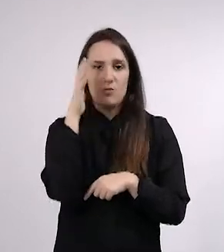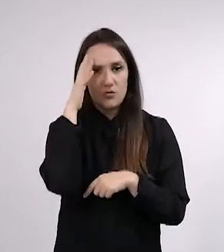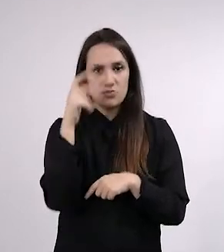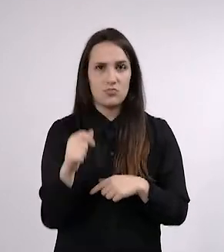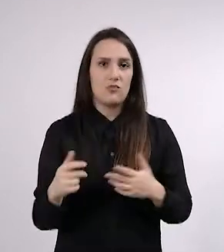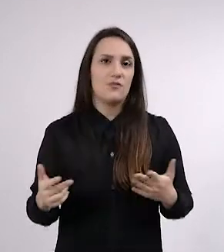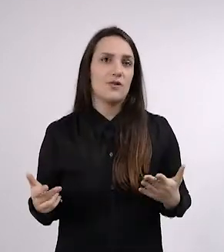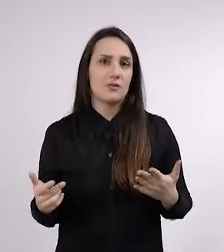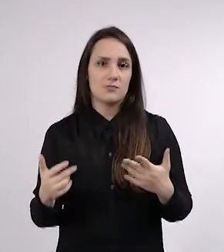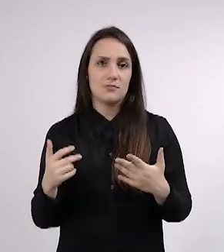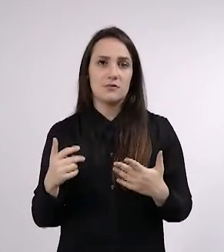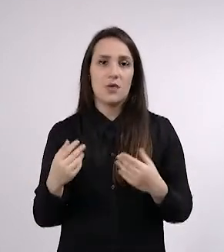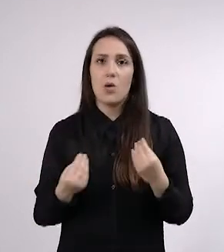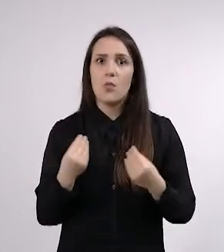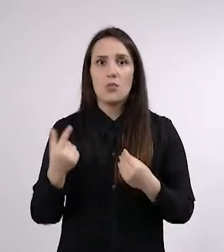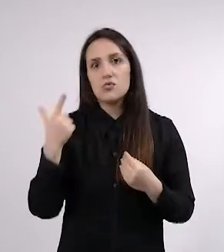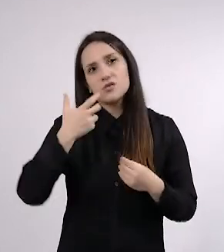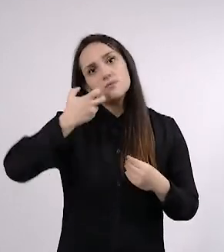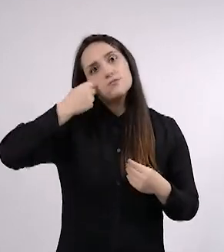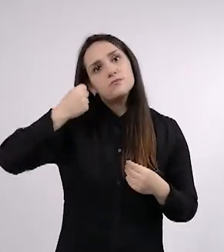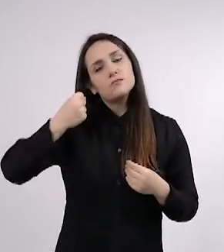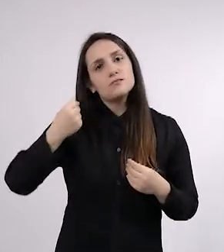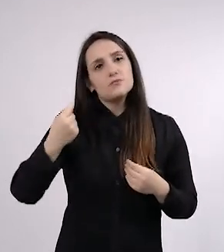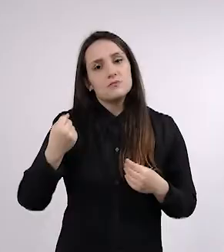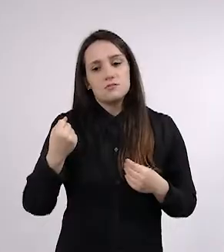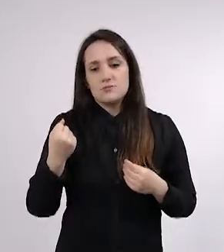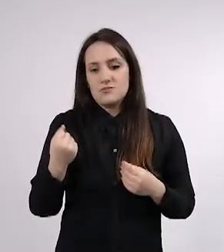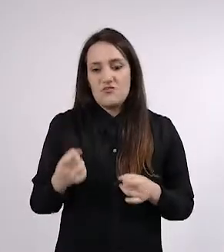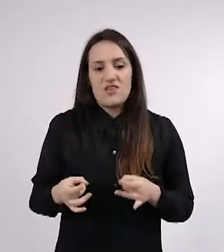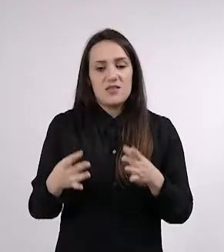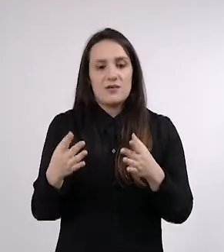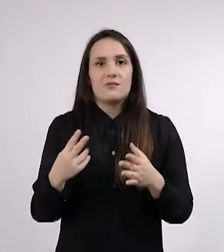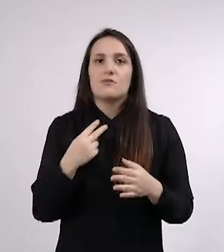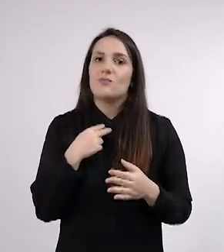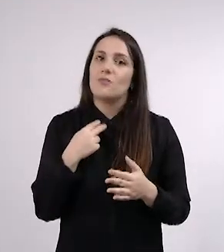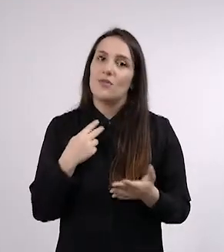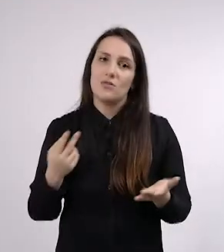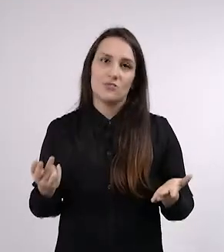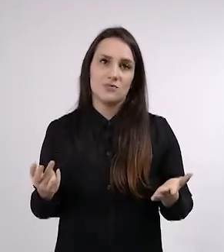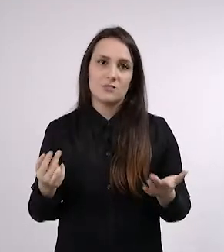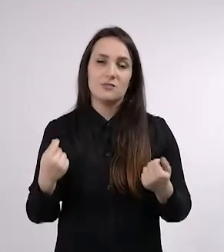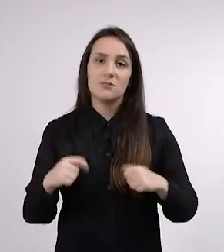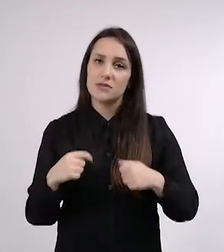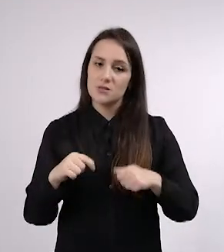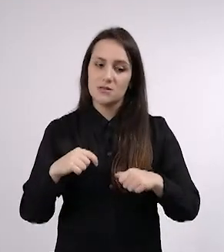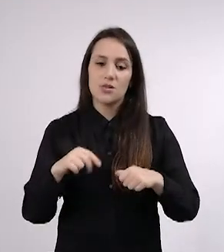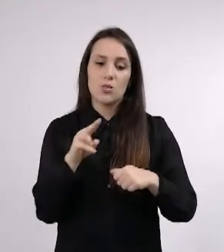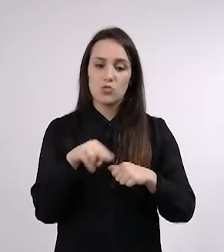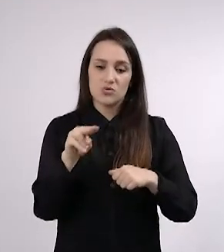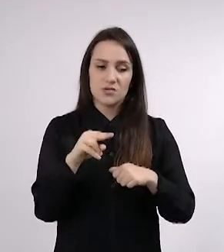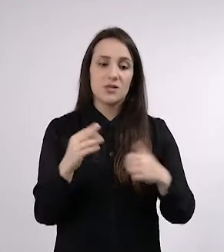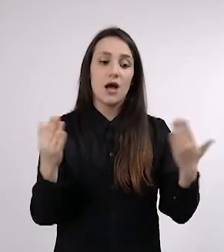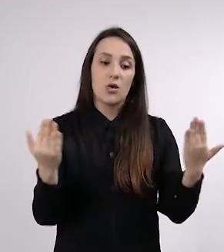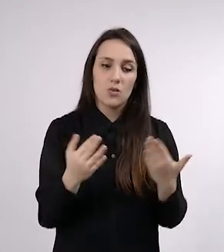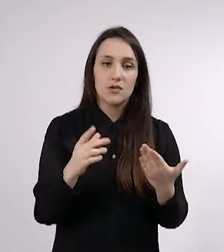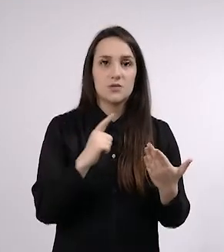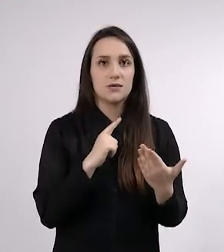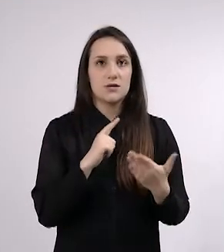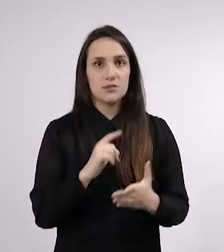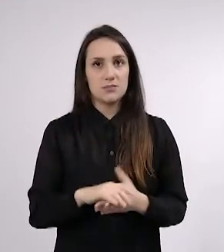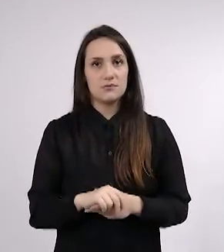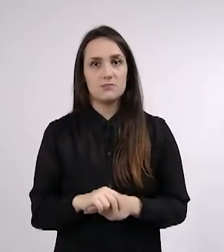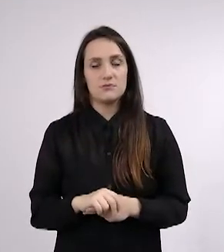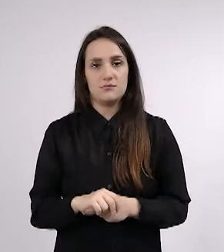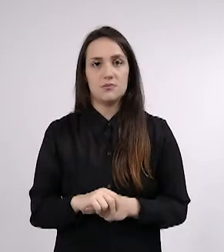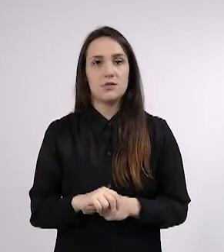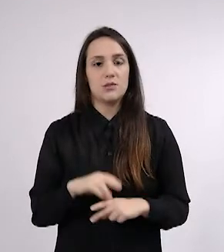de endividamento de produzir títulos do Tesouro e fazer dinheiro. A gente trabalha com aquilo que a gente tem. E nós temos um orçamento